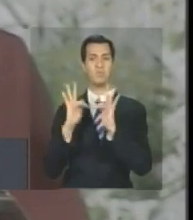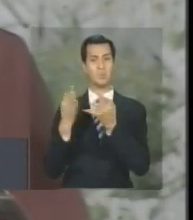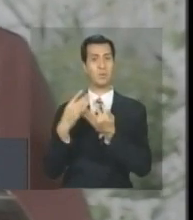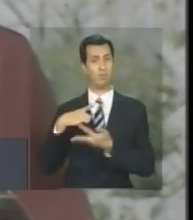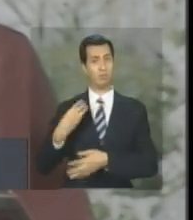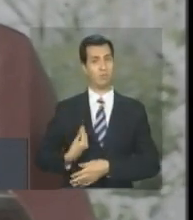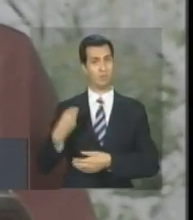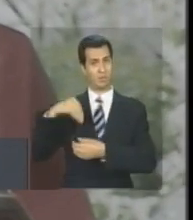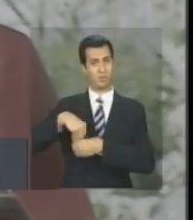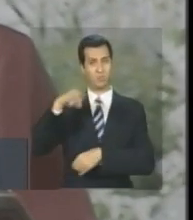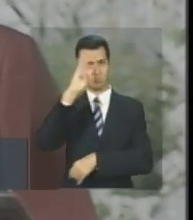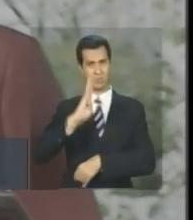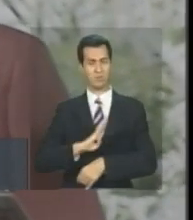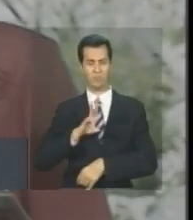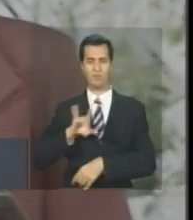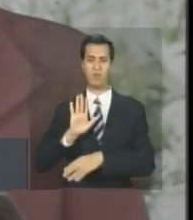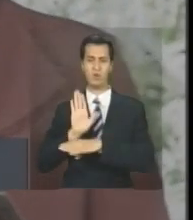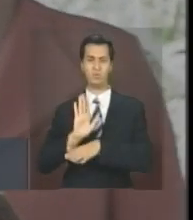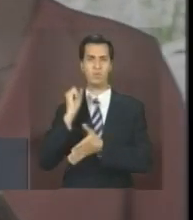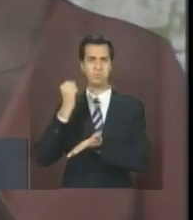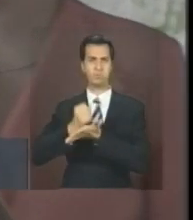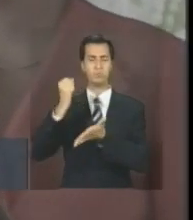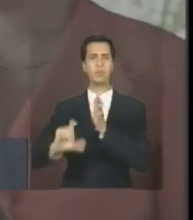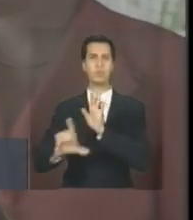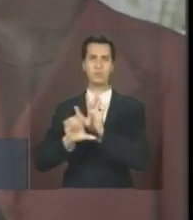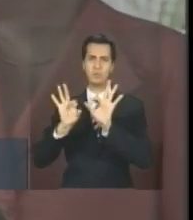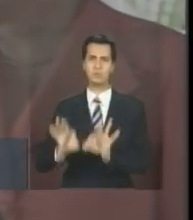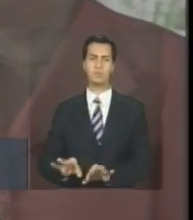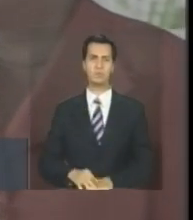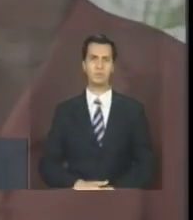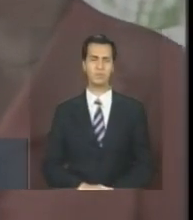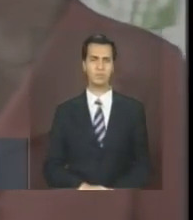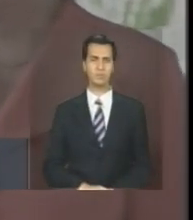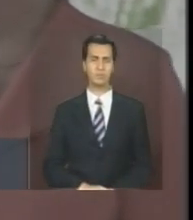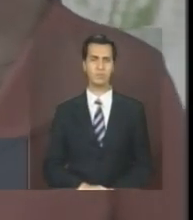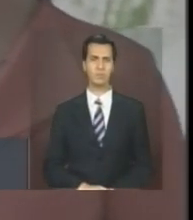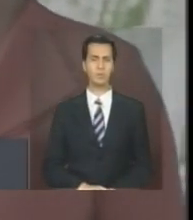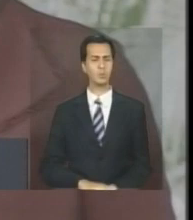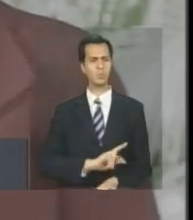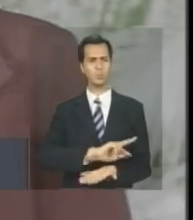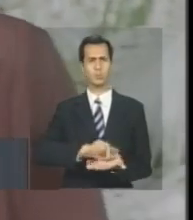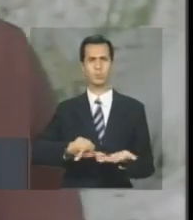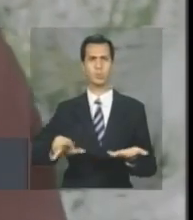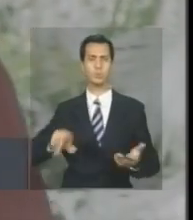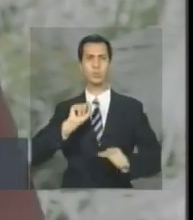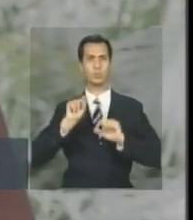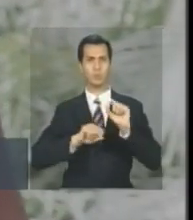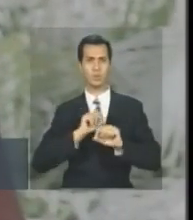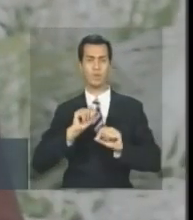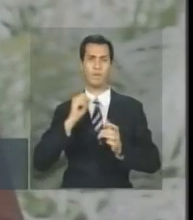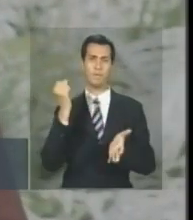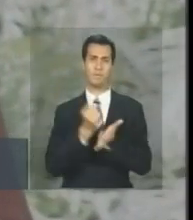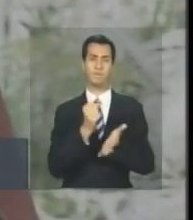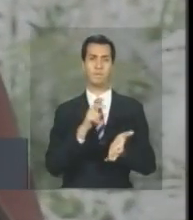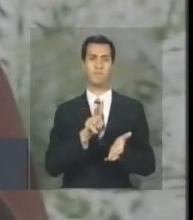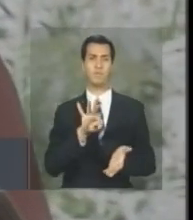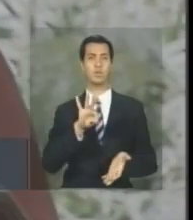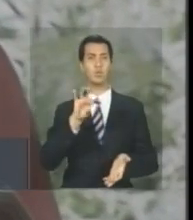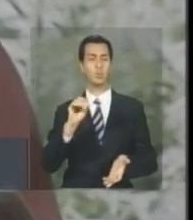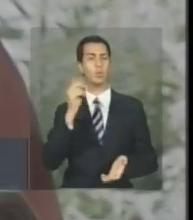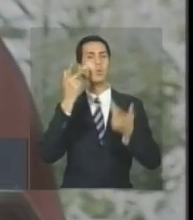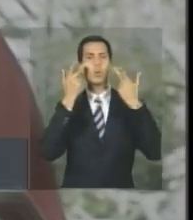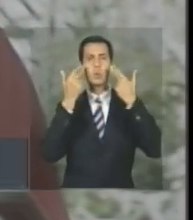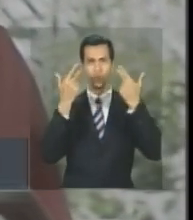façon, nous légaliserons les familles qui se trouvent déjà au Brésil. Tudo isso sem prejuízo dos vistos